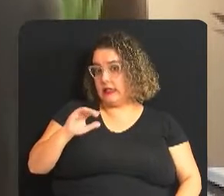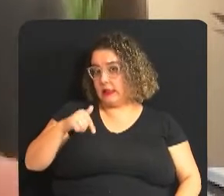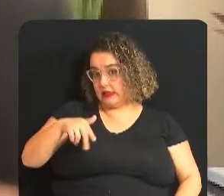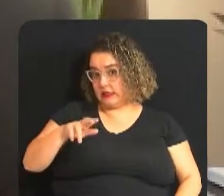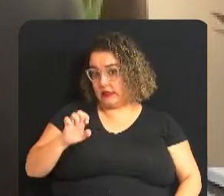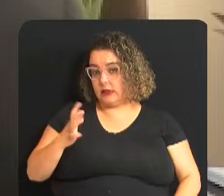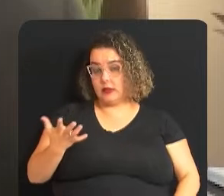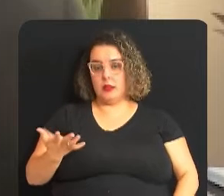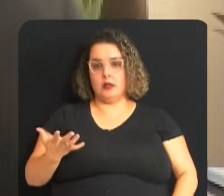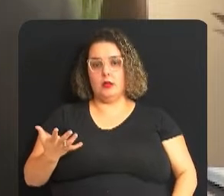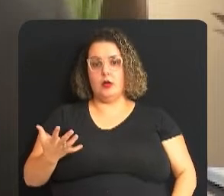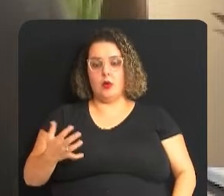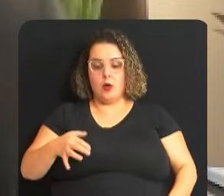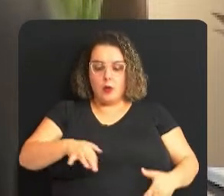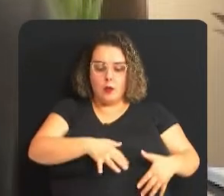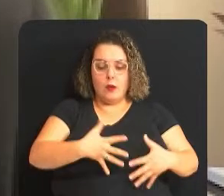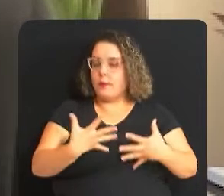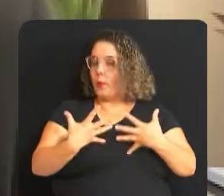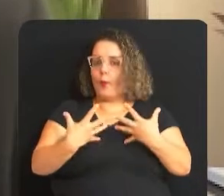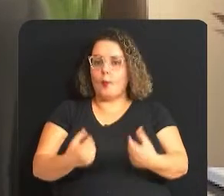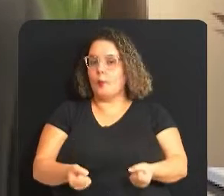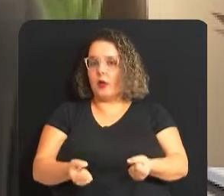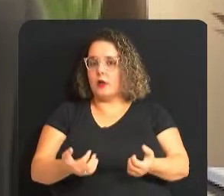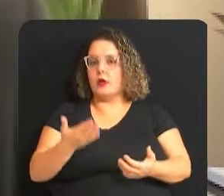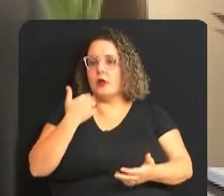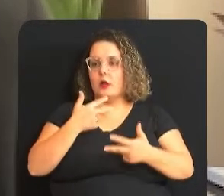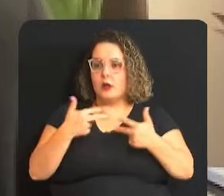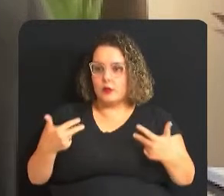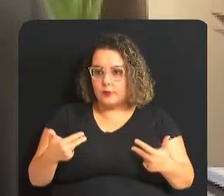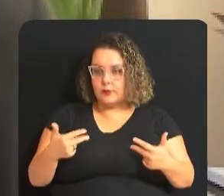não absorve determinados alimentos, né? O glúten.